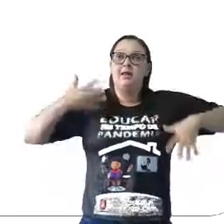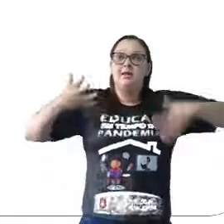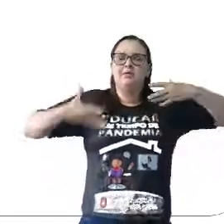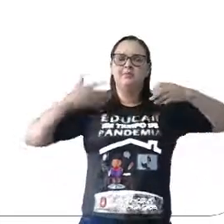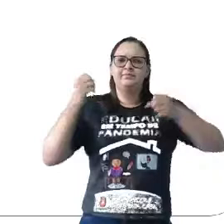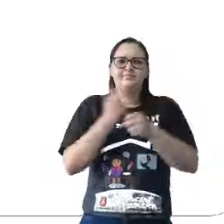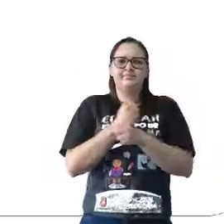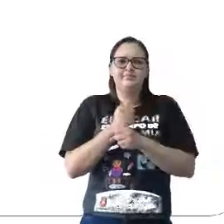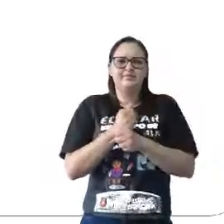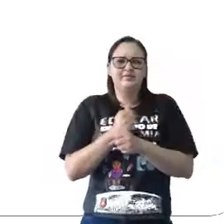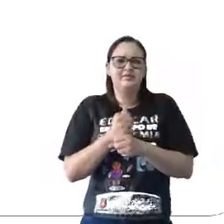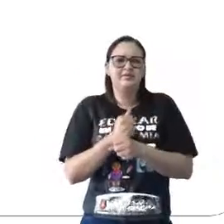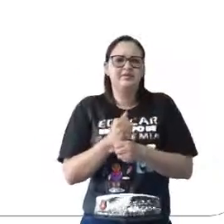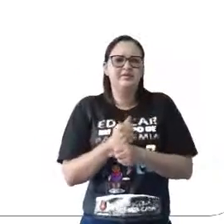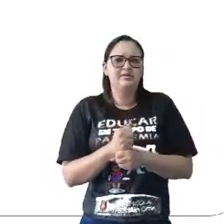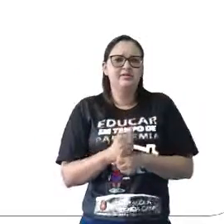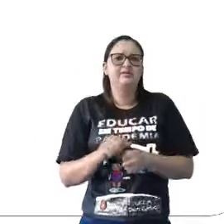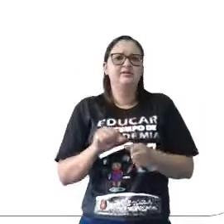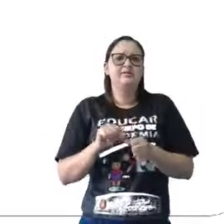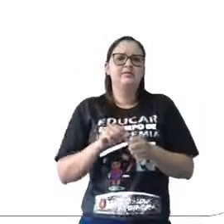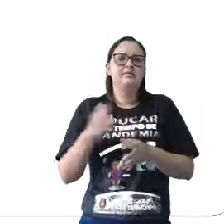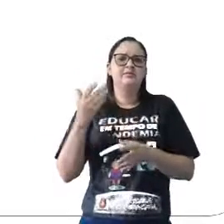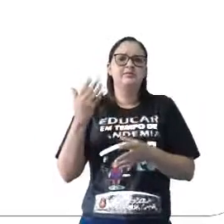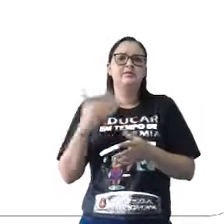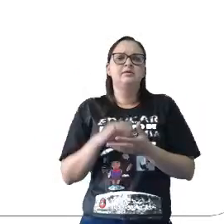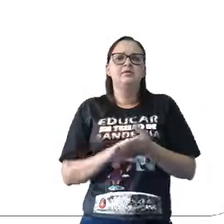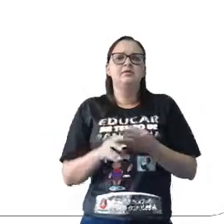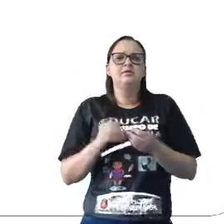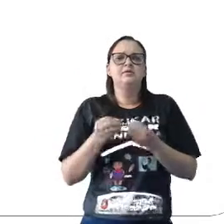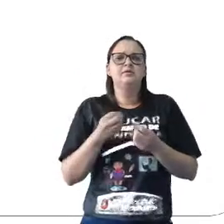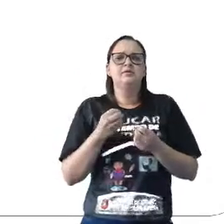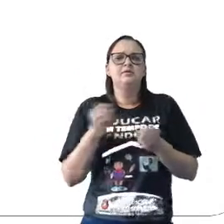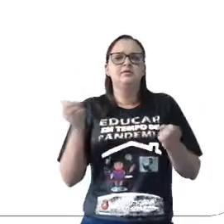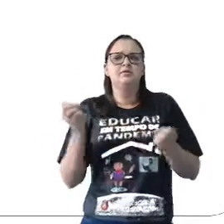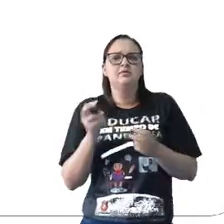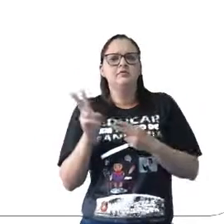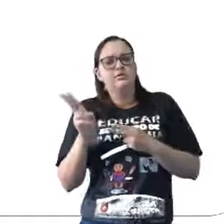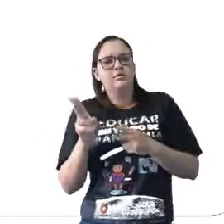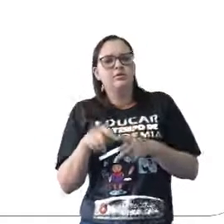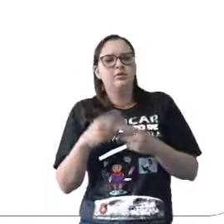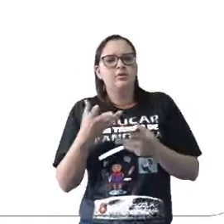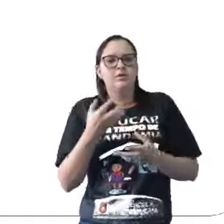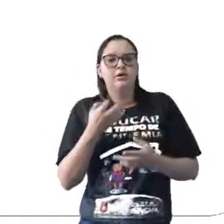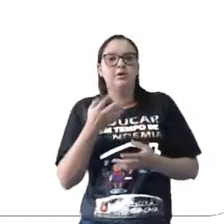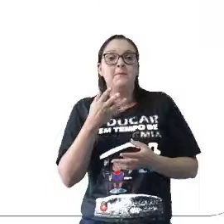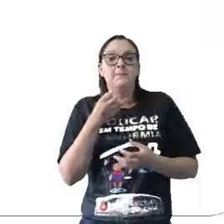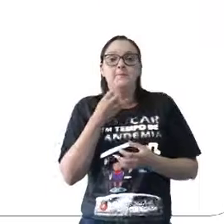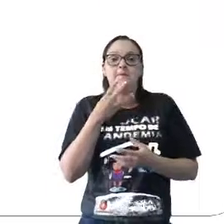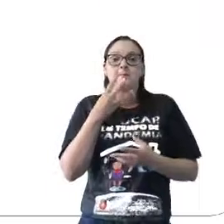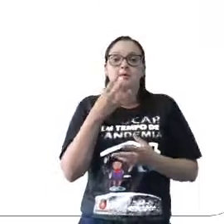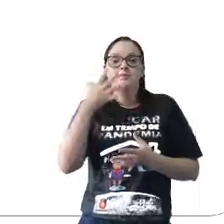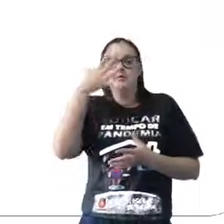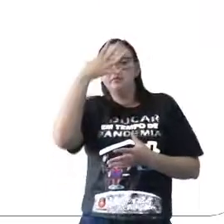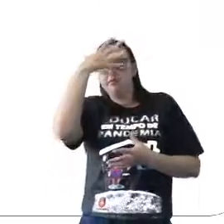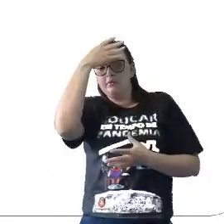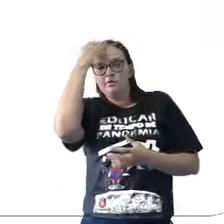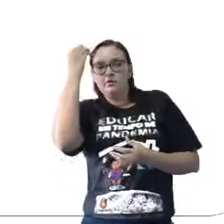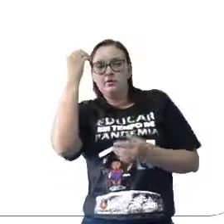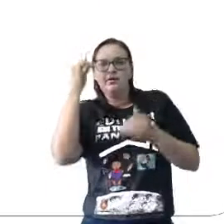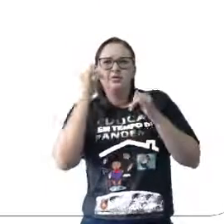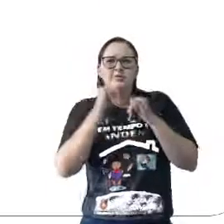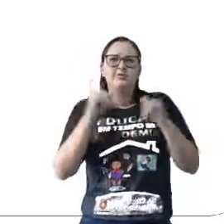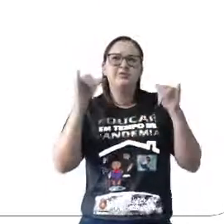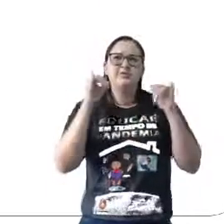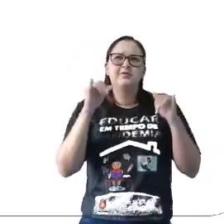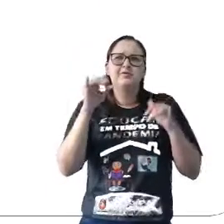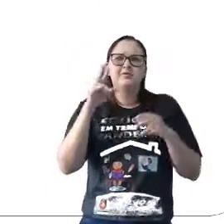passaram enquanto eu dormia. E quem eu queria bem me esquecia. Será que eu falei o que ninguém ouvia? Será